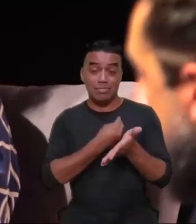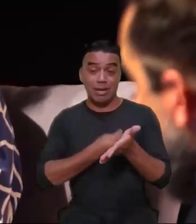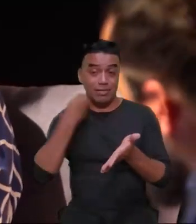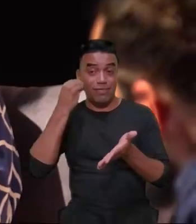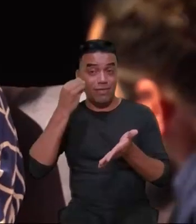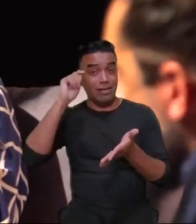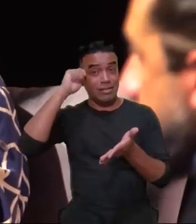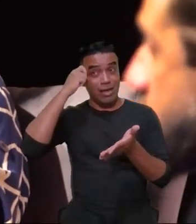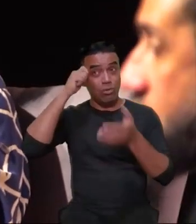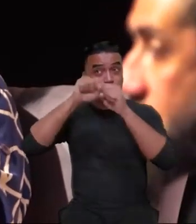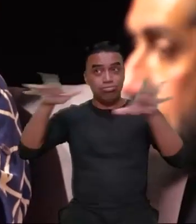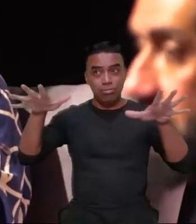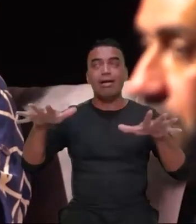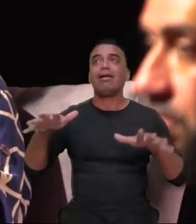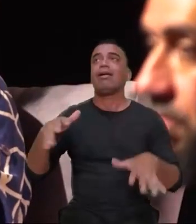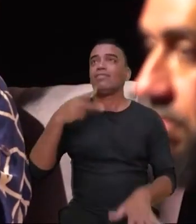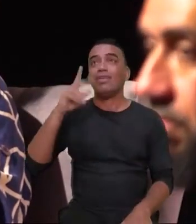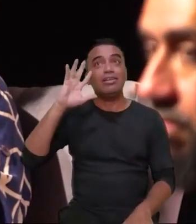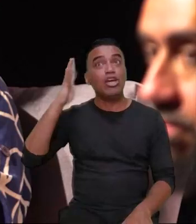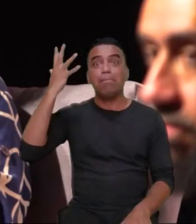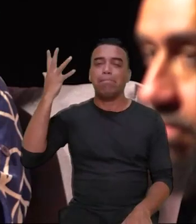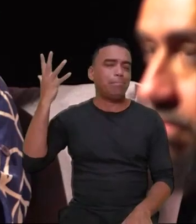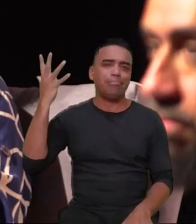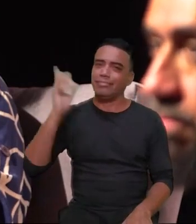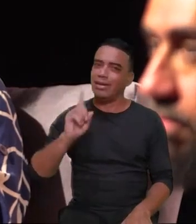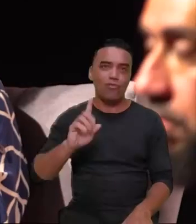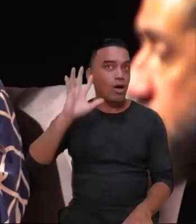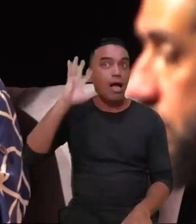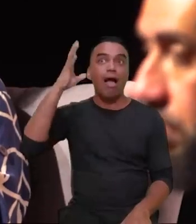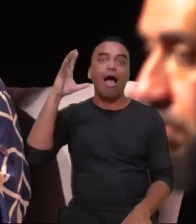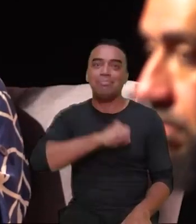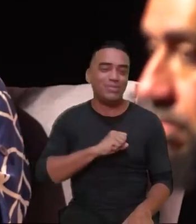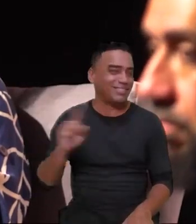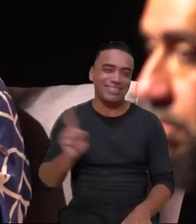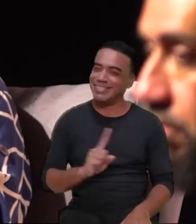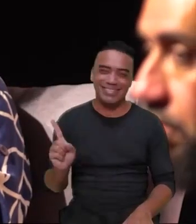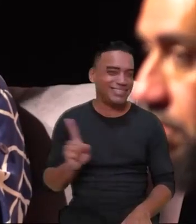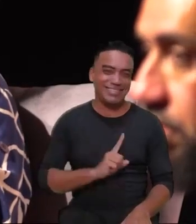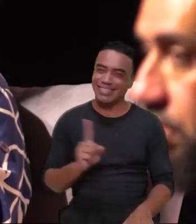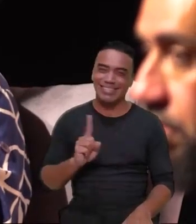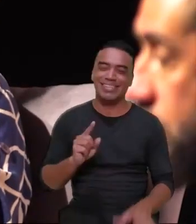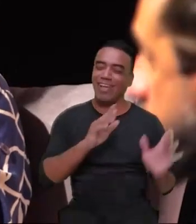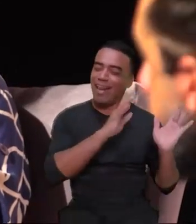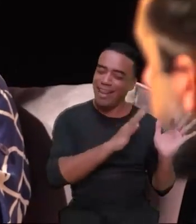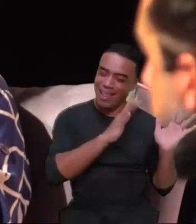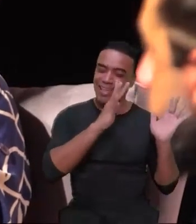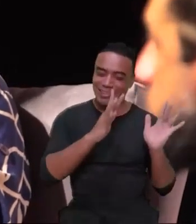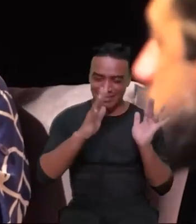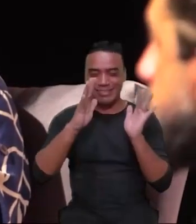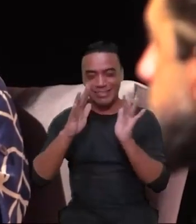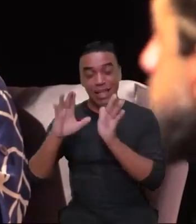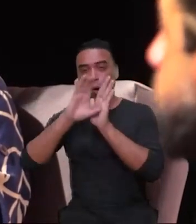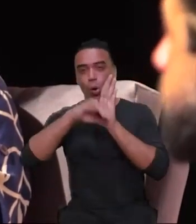escrevivência. É quando você fala assim de repente. Não foi de repente. Tá? Foi um